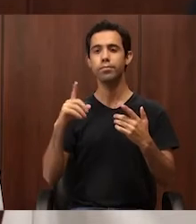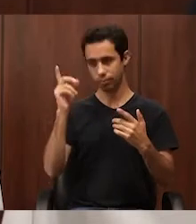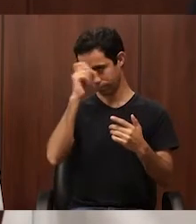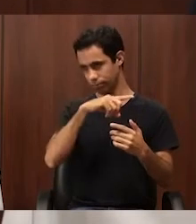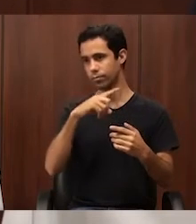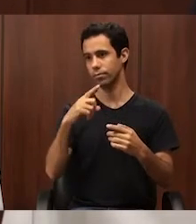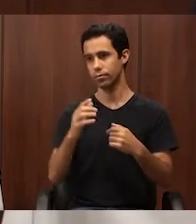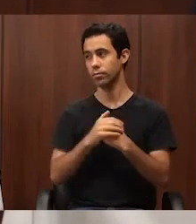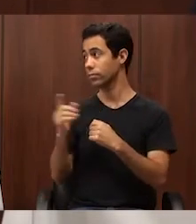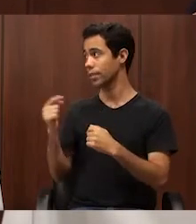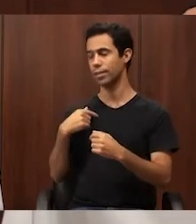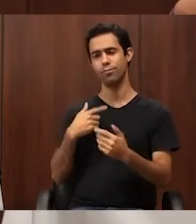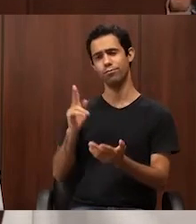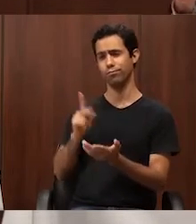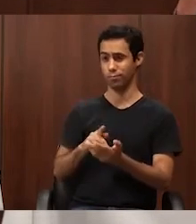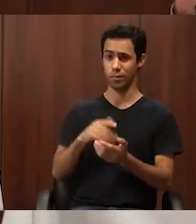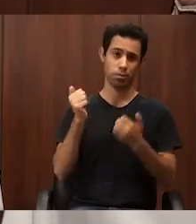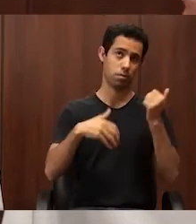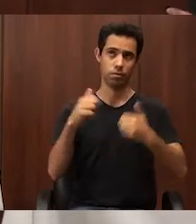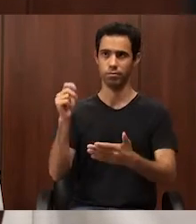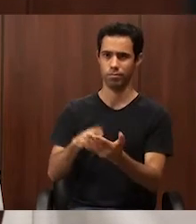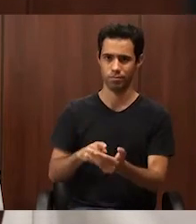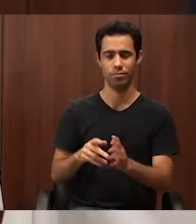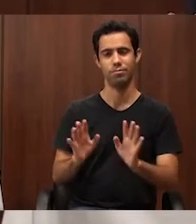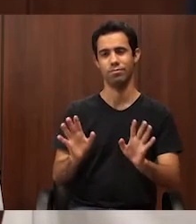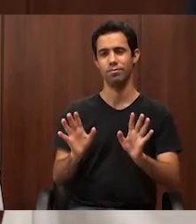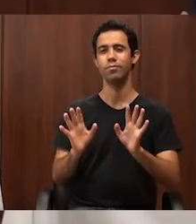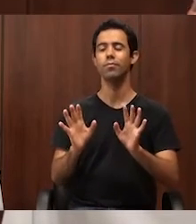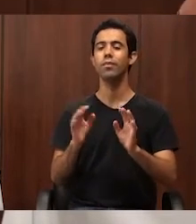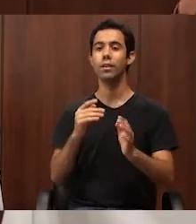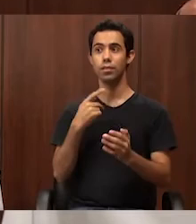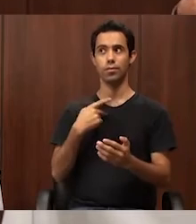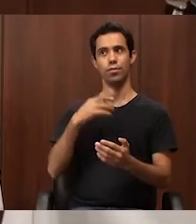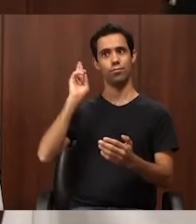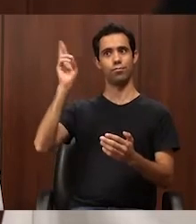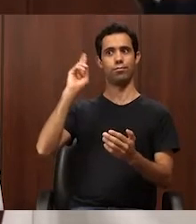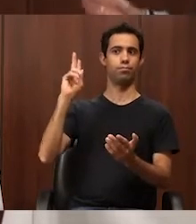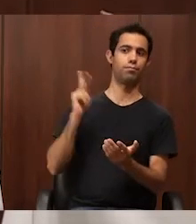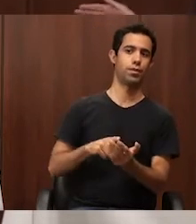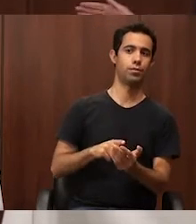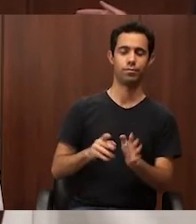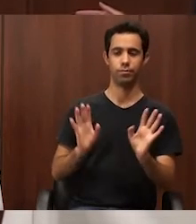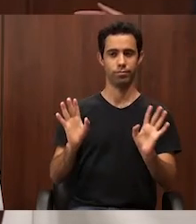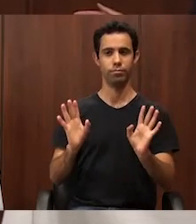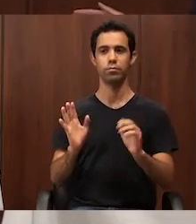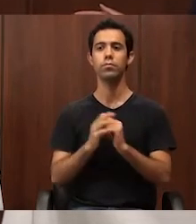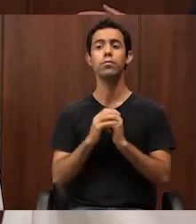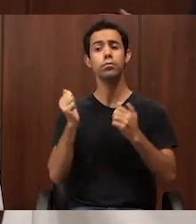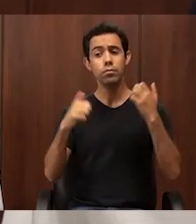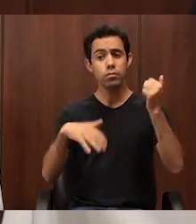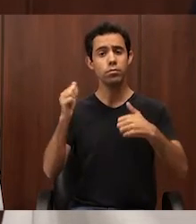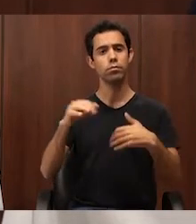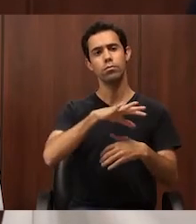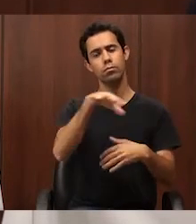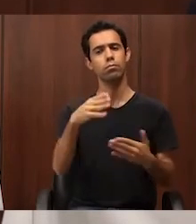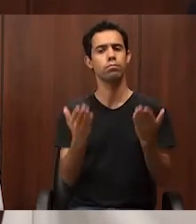sou dona da verdade, e o que eu falo não é unanimidade. Tem muita gente que acha que pai não tem que ter direito mesmo de escolha,